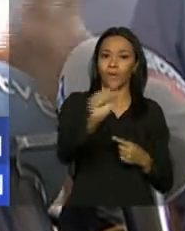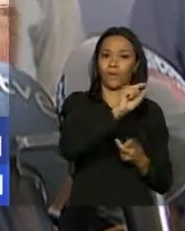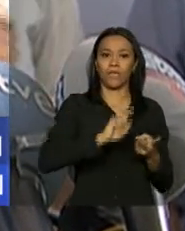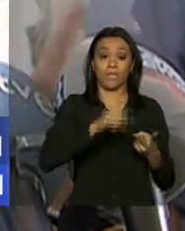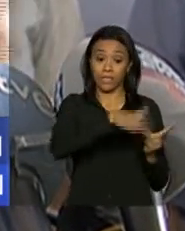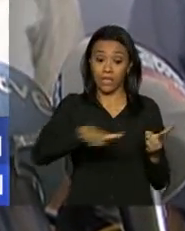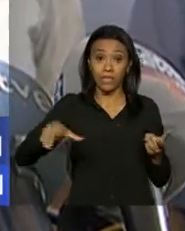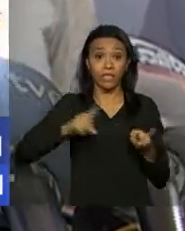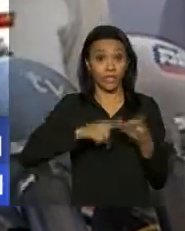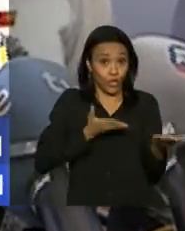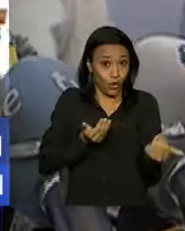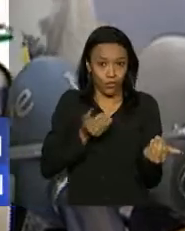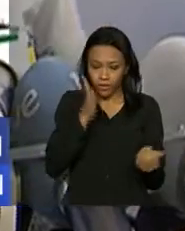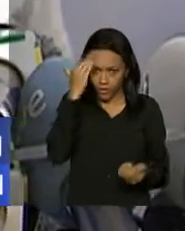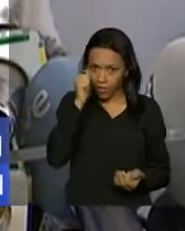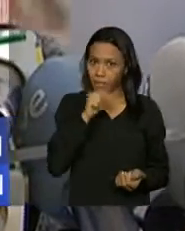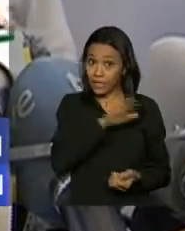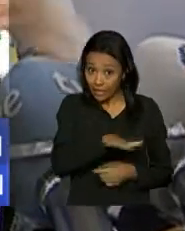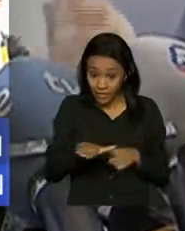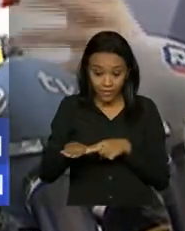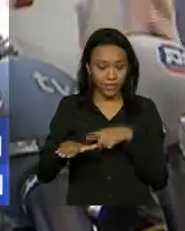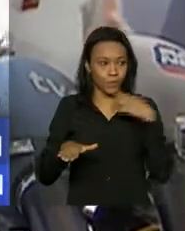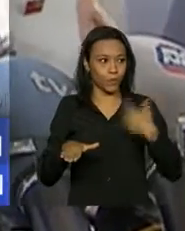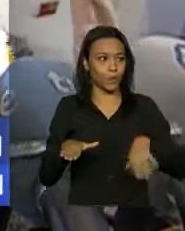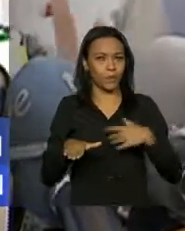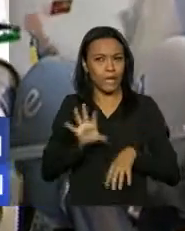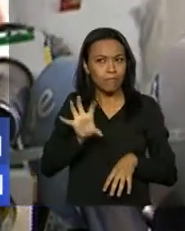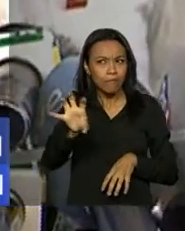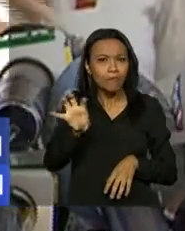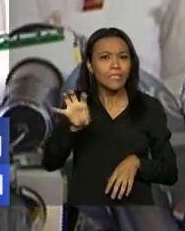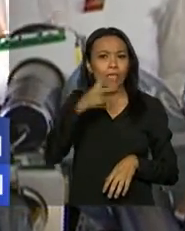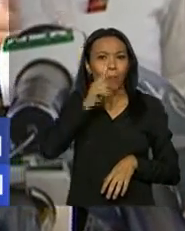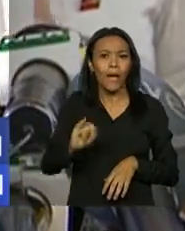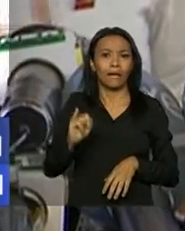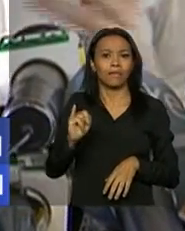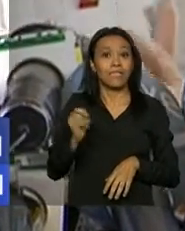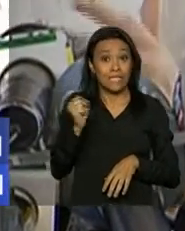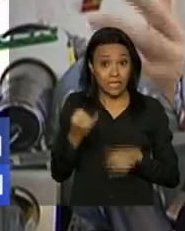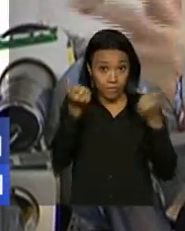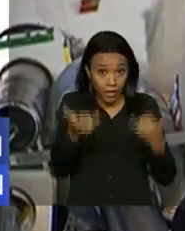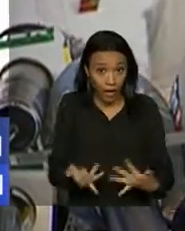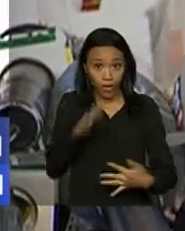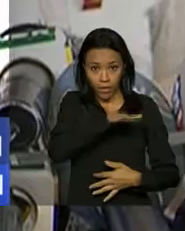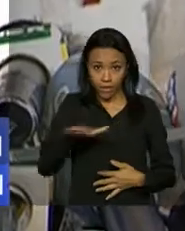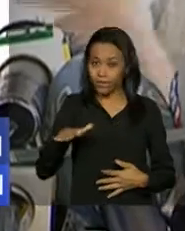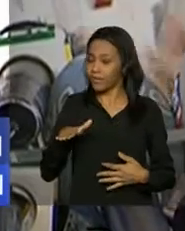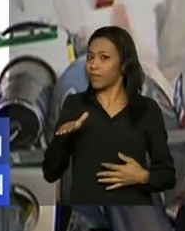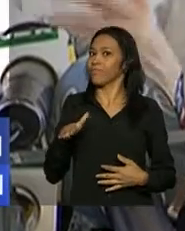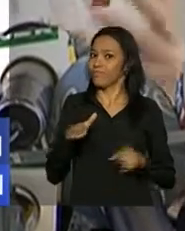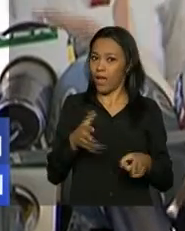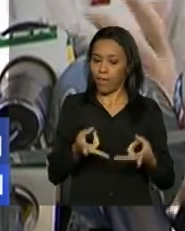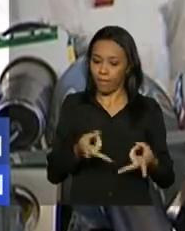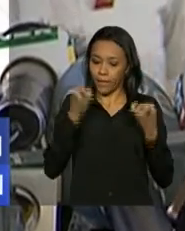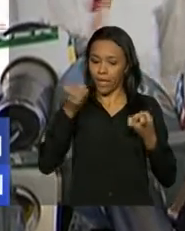gente sabe que criança tem um grande poder persuasório com os pais. Se explicar para a criança do que se trata, a